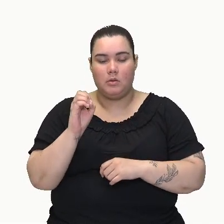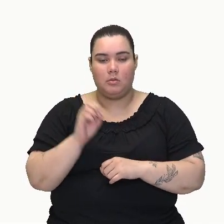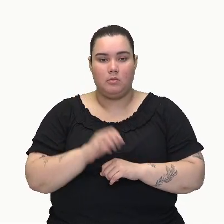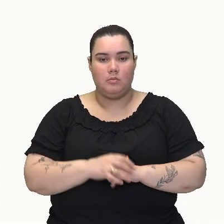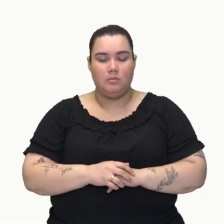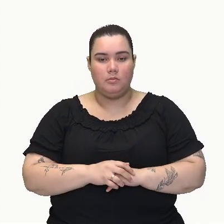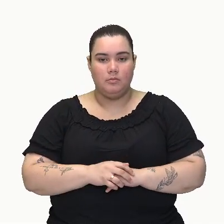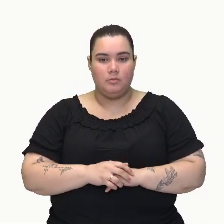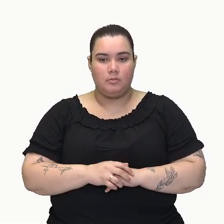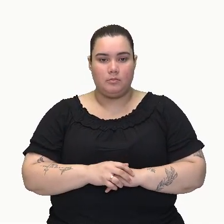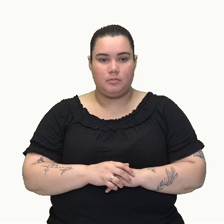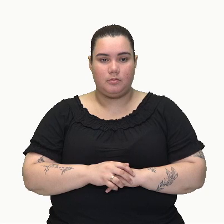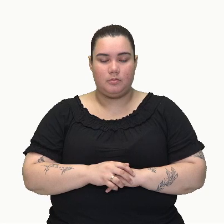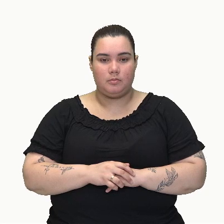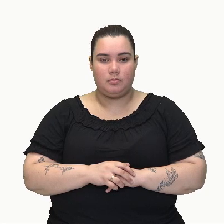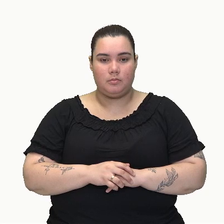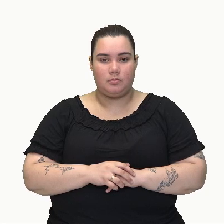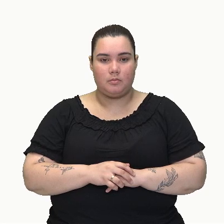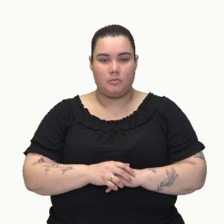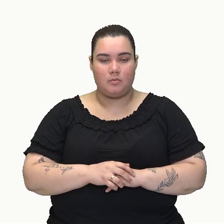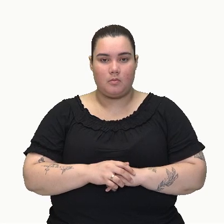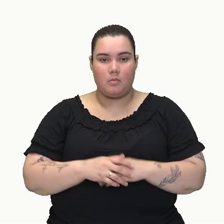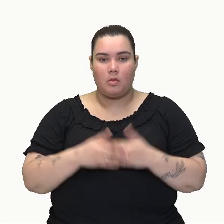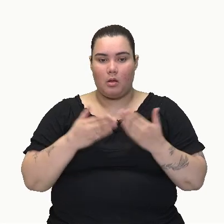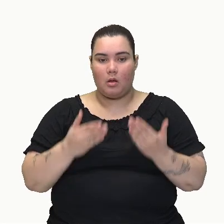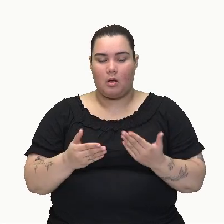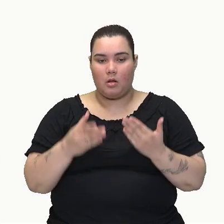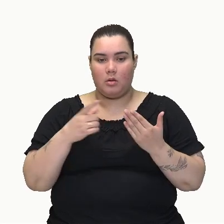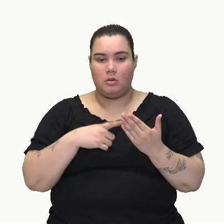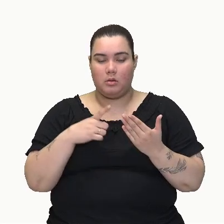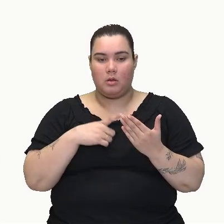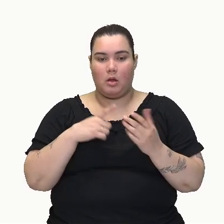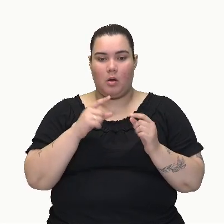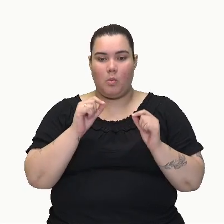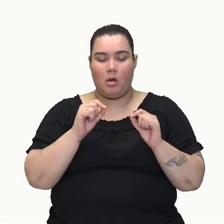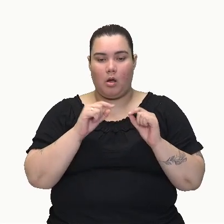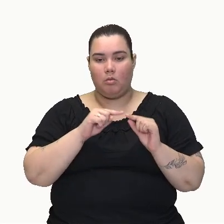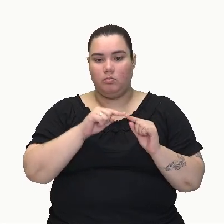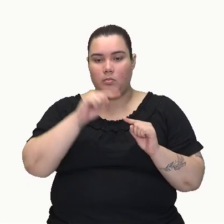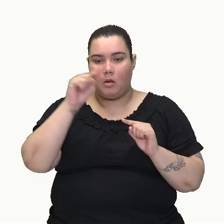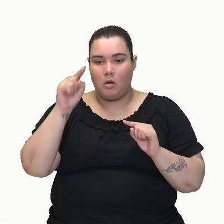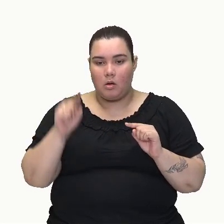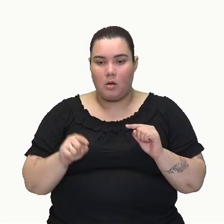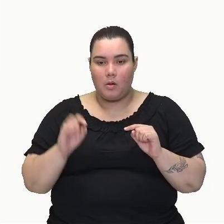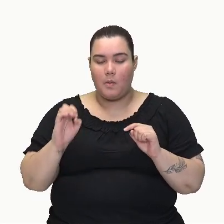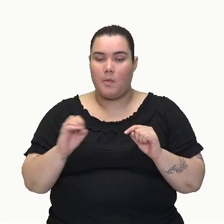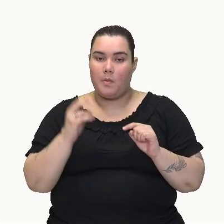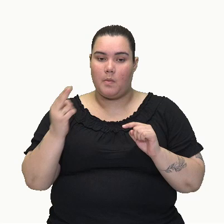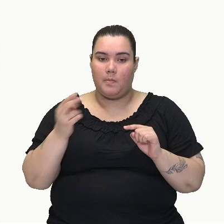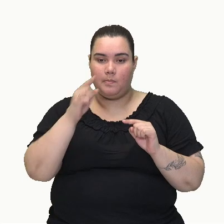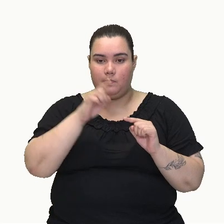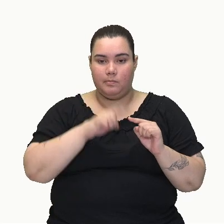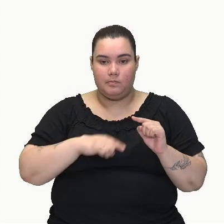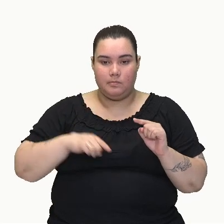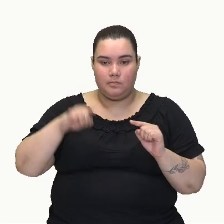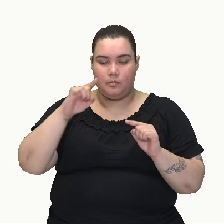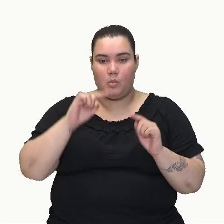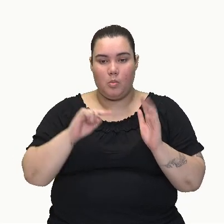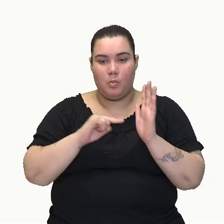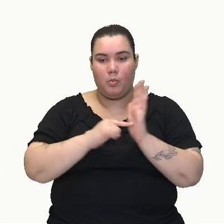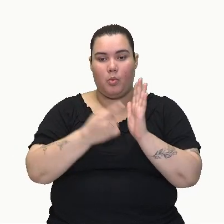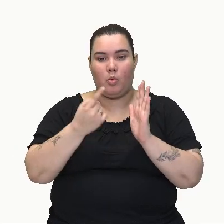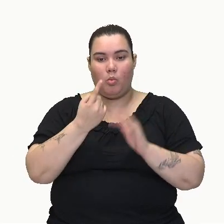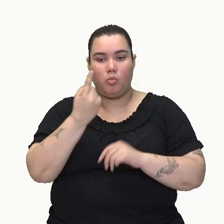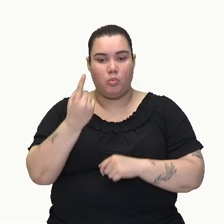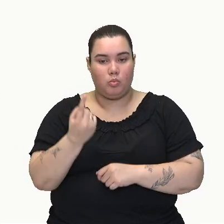0, pessoal, a parábola ela vai tocar o eixo x num único ponto, tá? Apenas um único